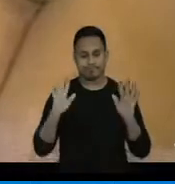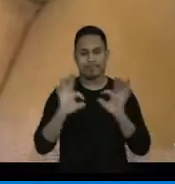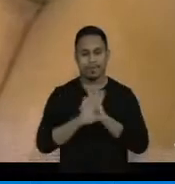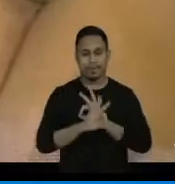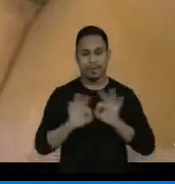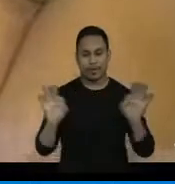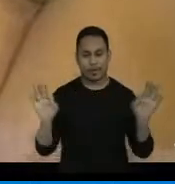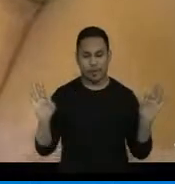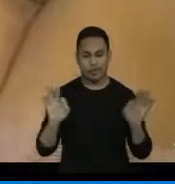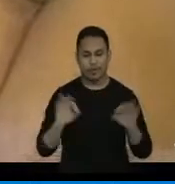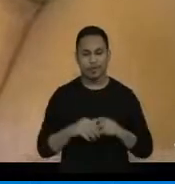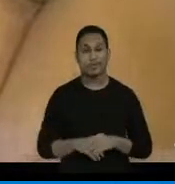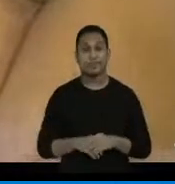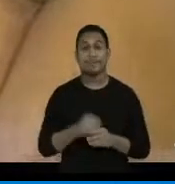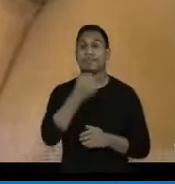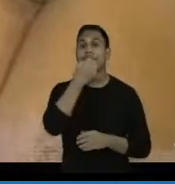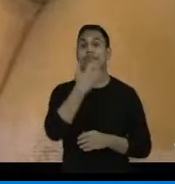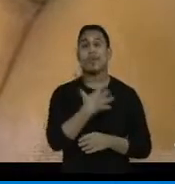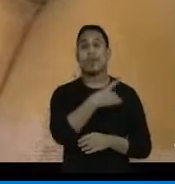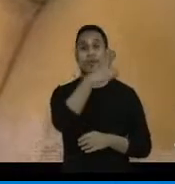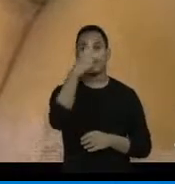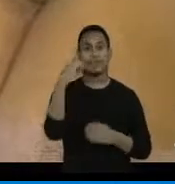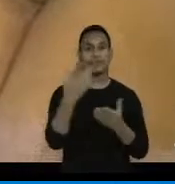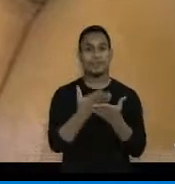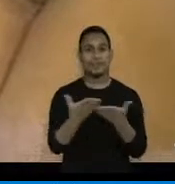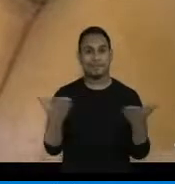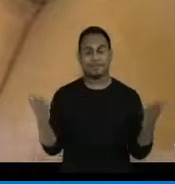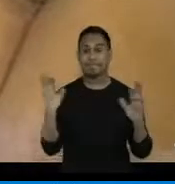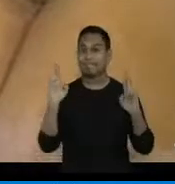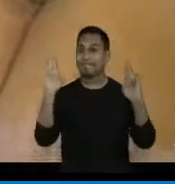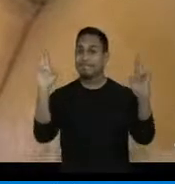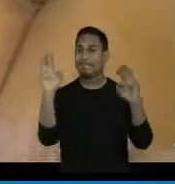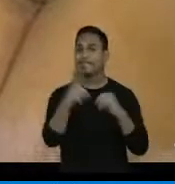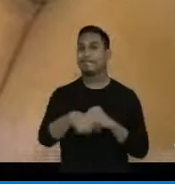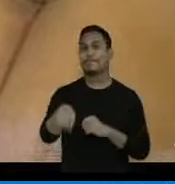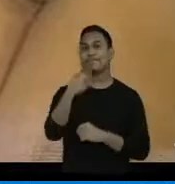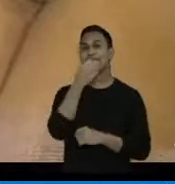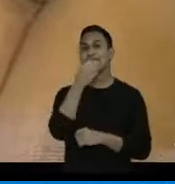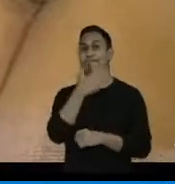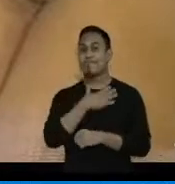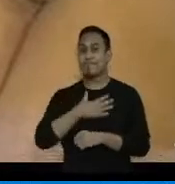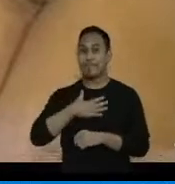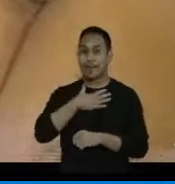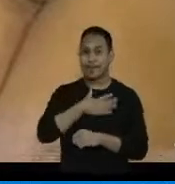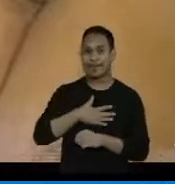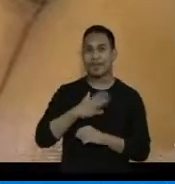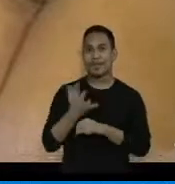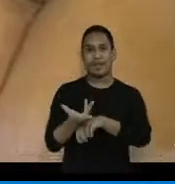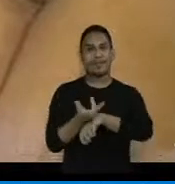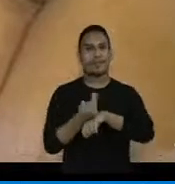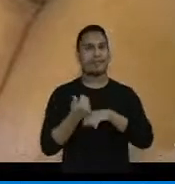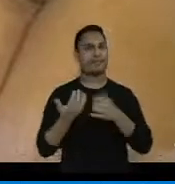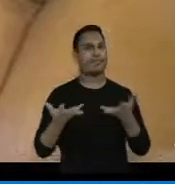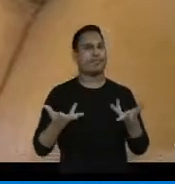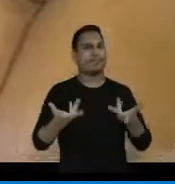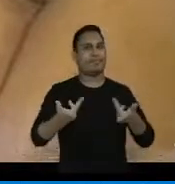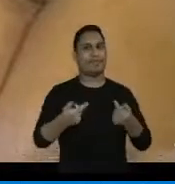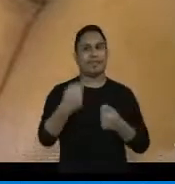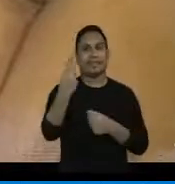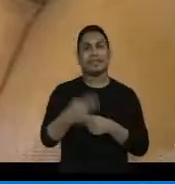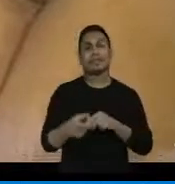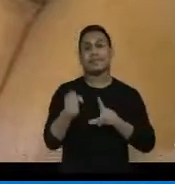gente! Espero que vocês estejam gostando desse evento maravilhoso que o Mercadinho São Luís preparou esse ano para